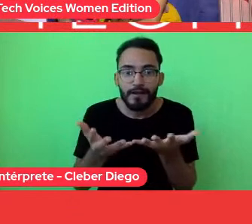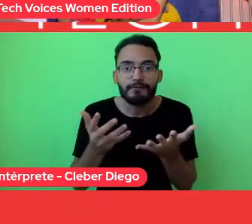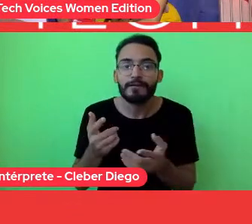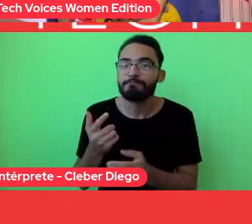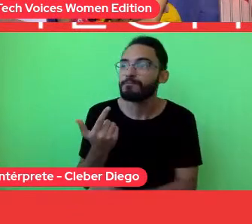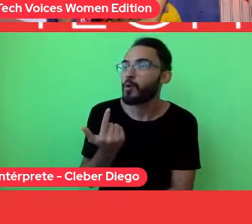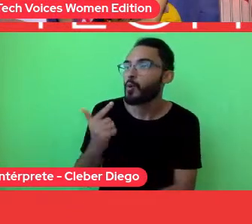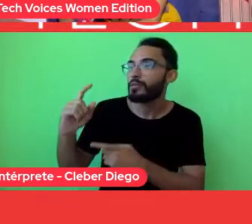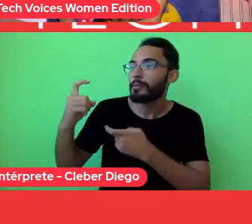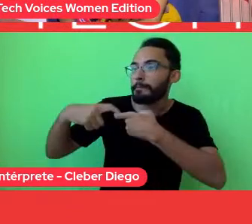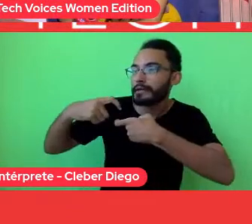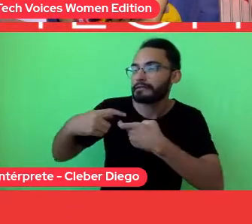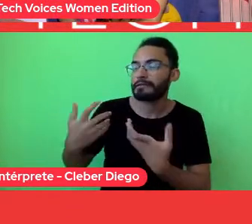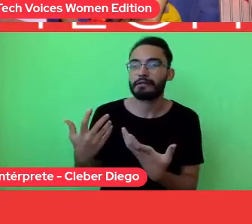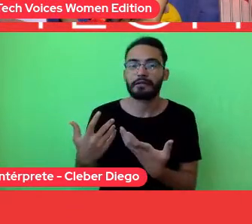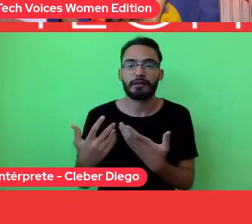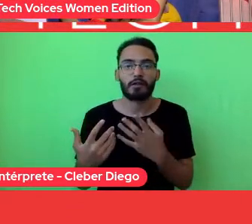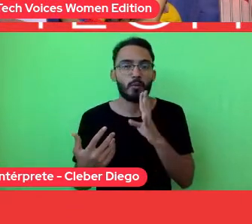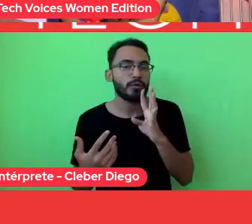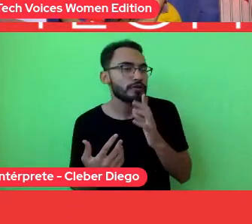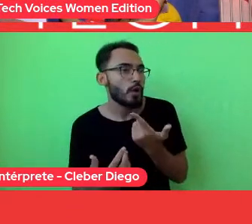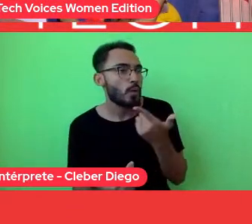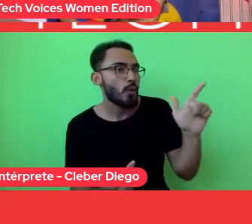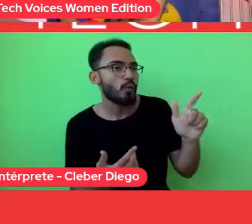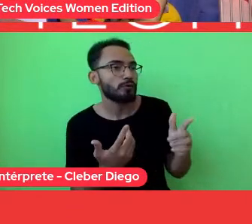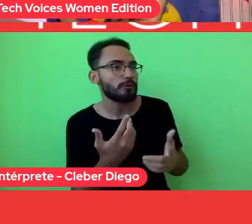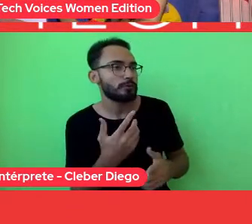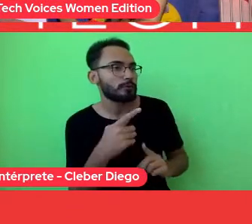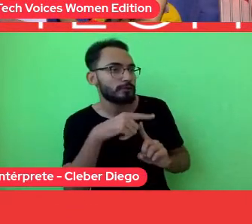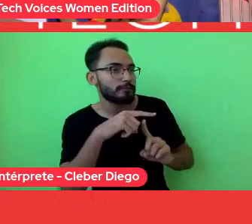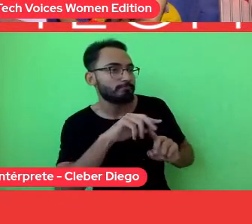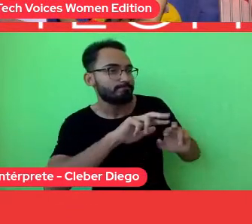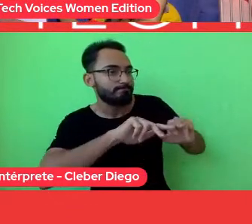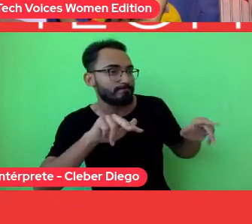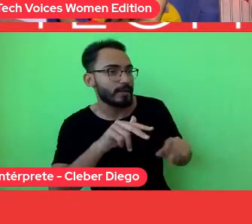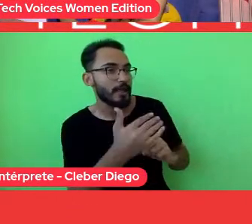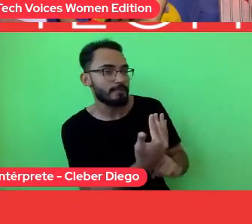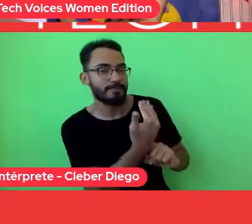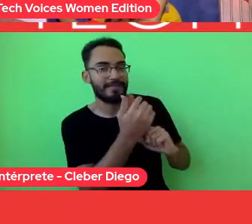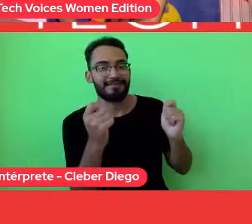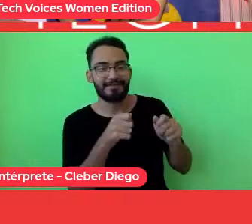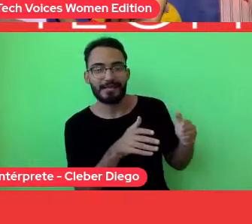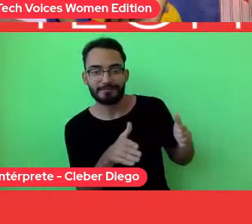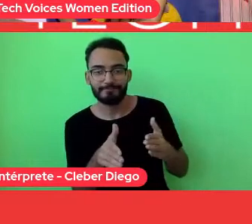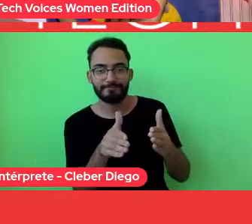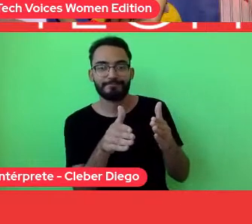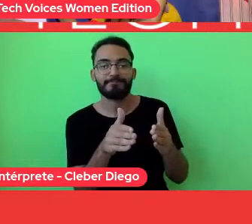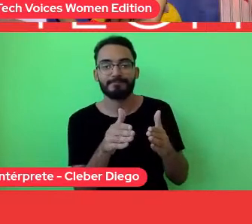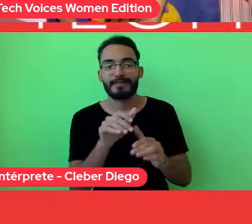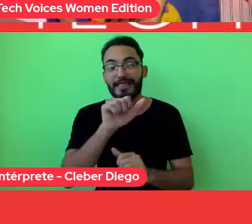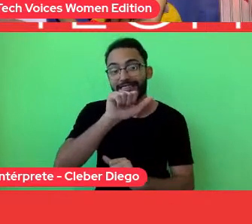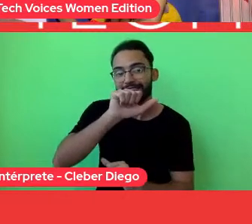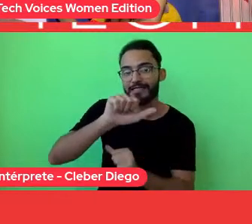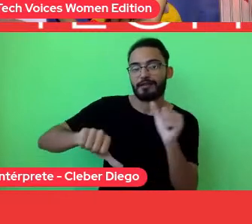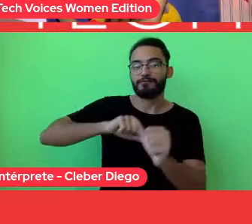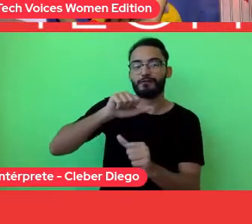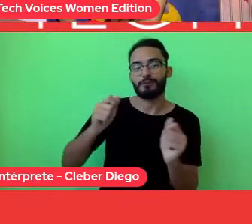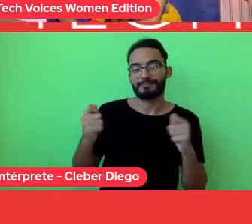buscar outras parcerias, a conhecer outros modelos aí que possam nos ajudar nessa jornada aí de transformação,